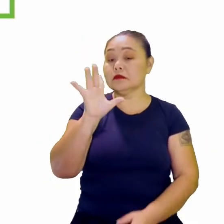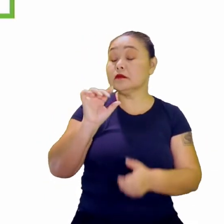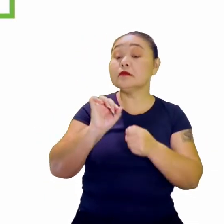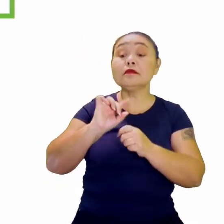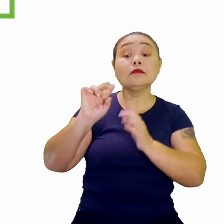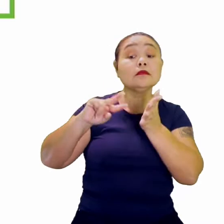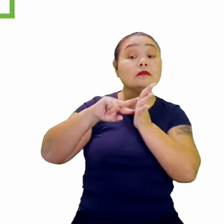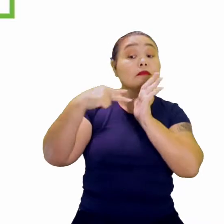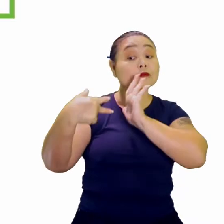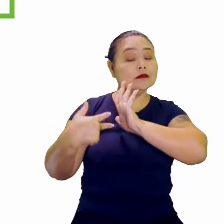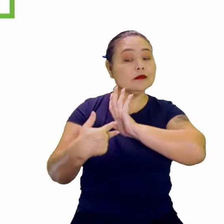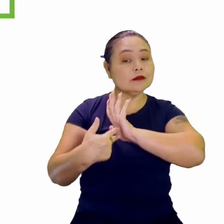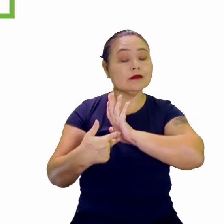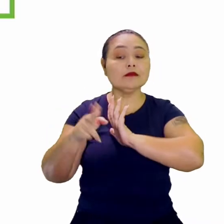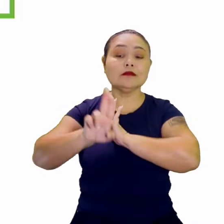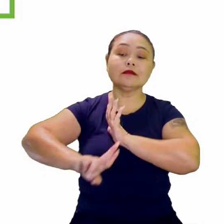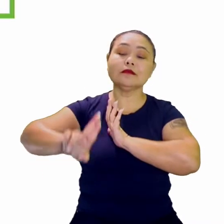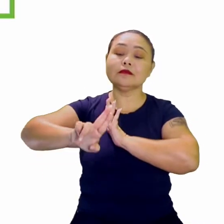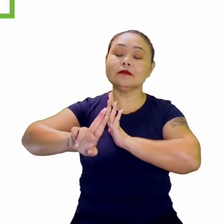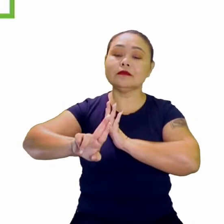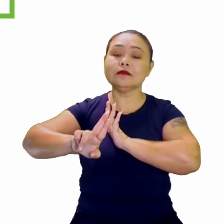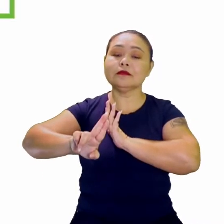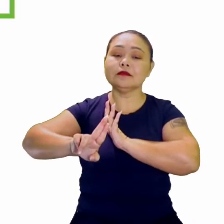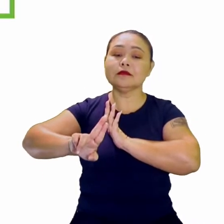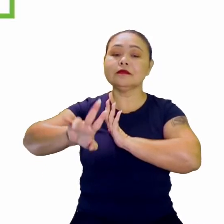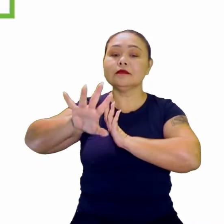Isso significa o quê? Que eu vou utilizar o